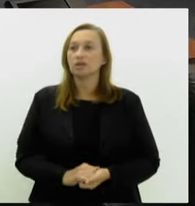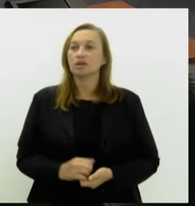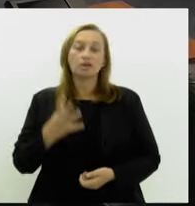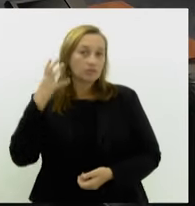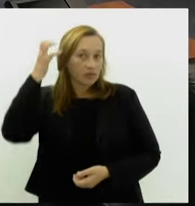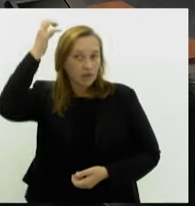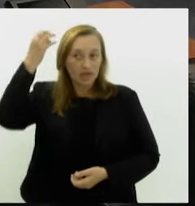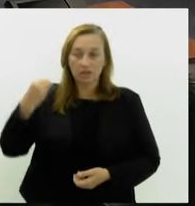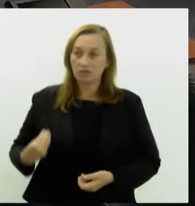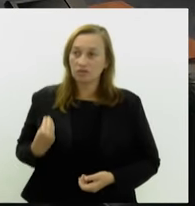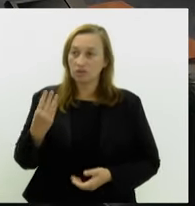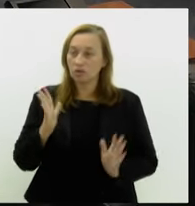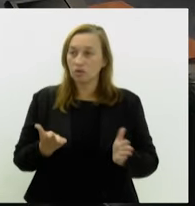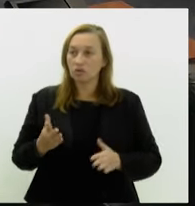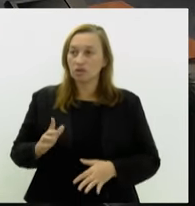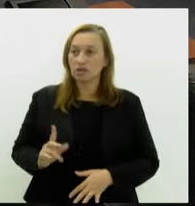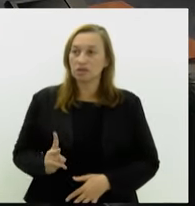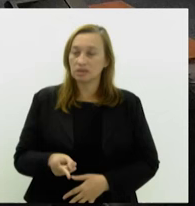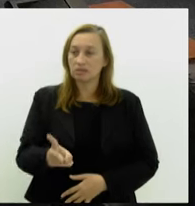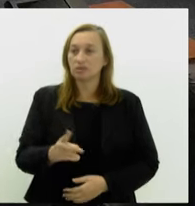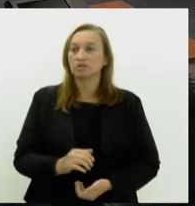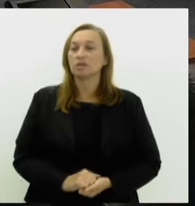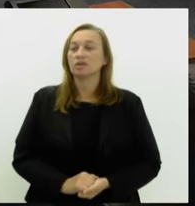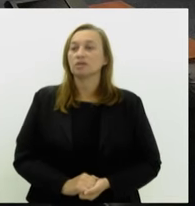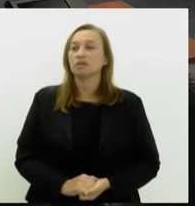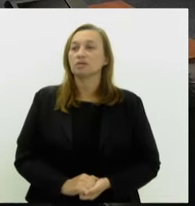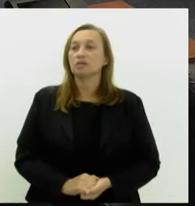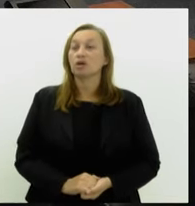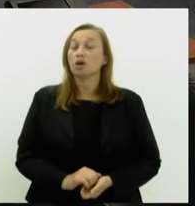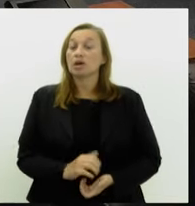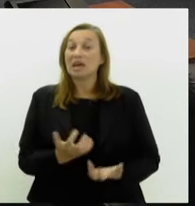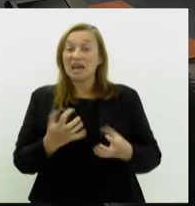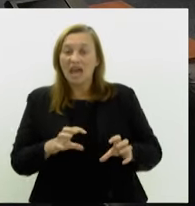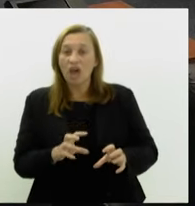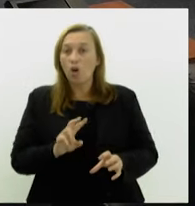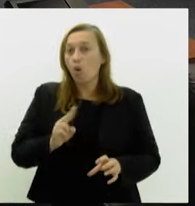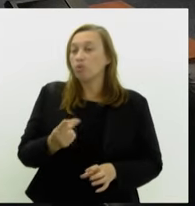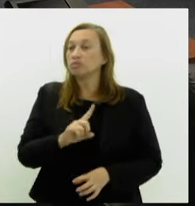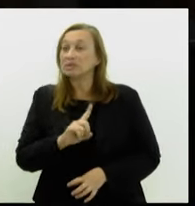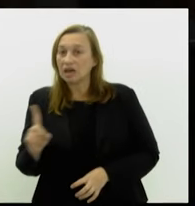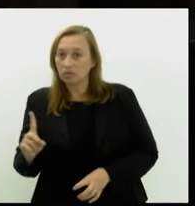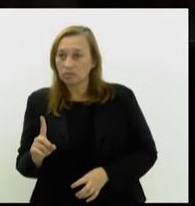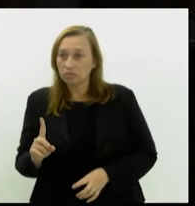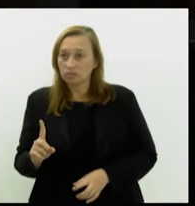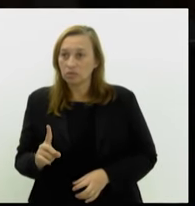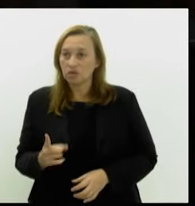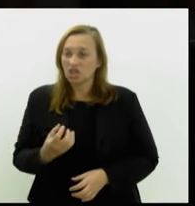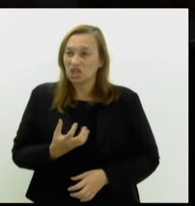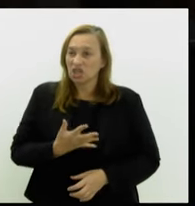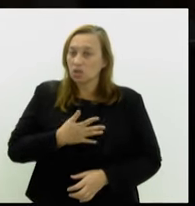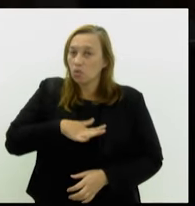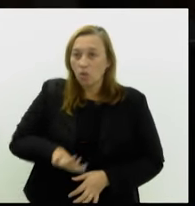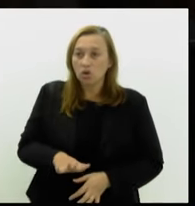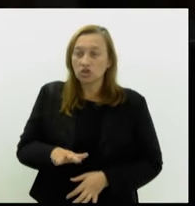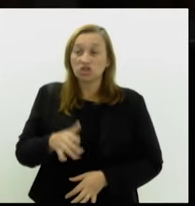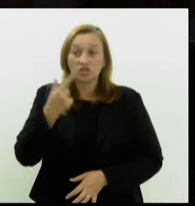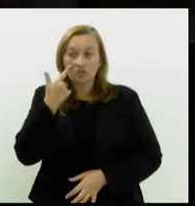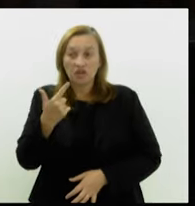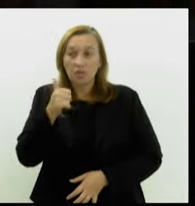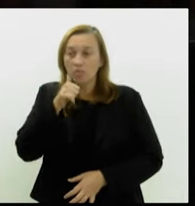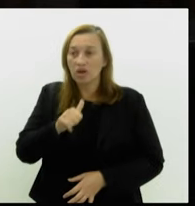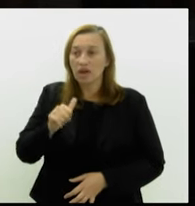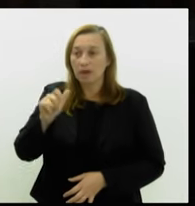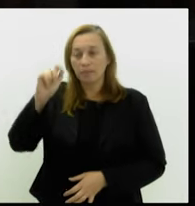Marielle, presente hoje e sempre. Queira ou não queira aqueles que odeiam ter mulheres pretas dentro